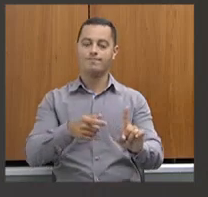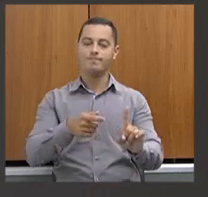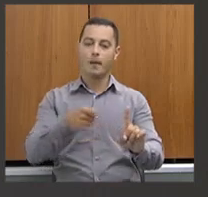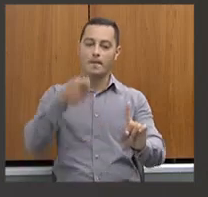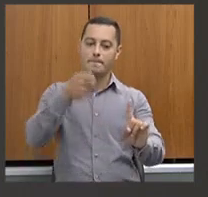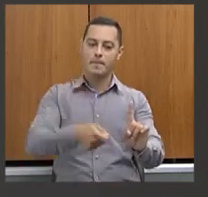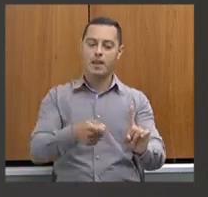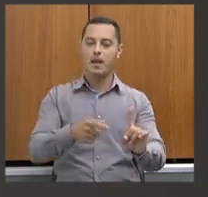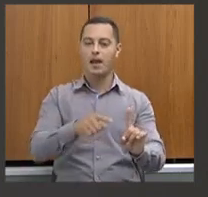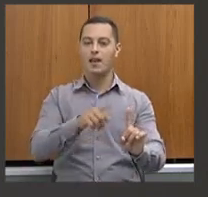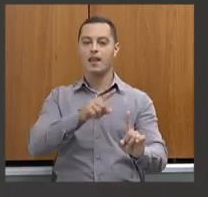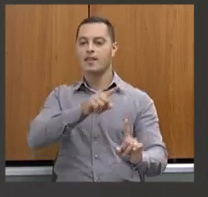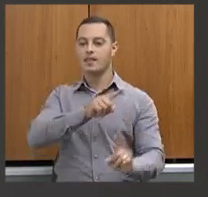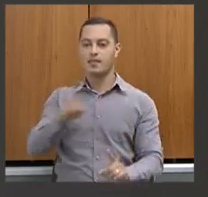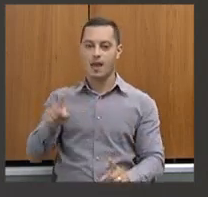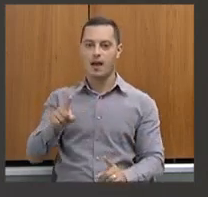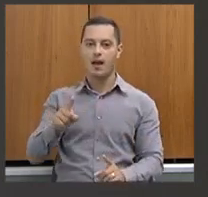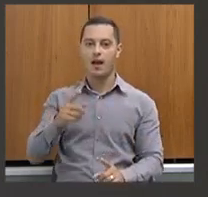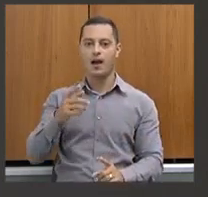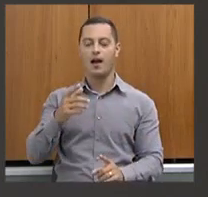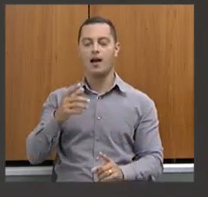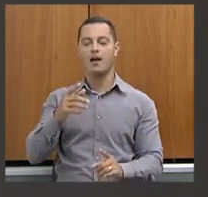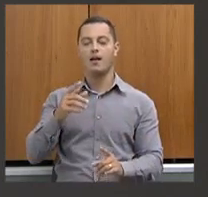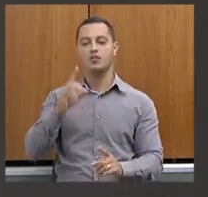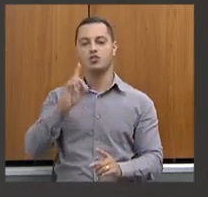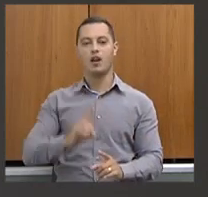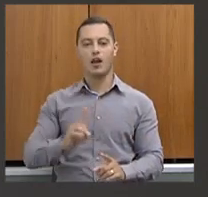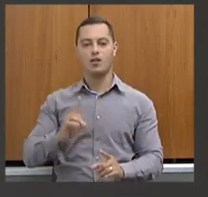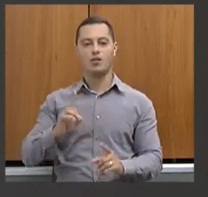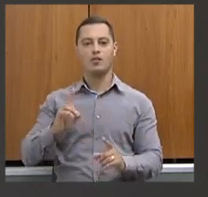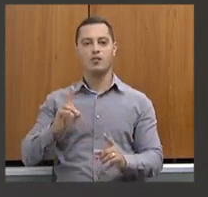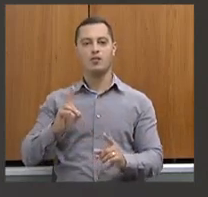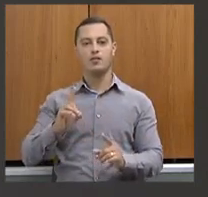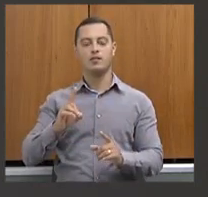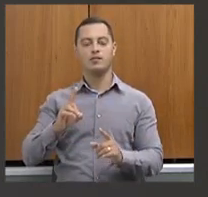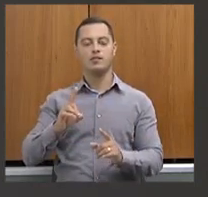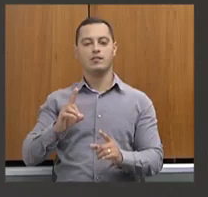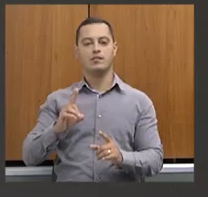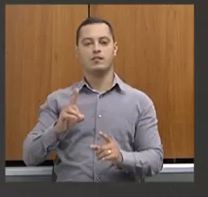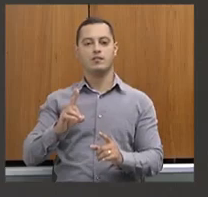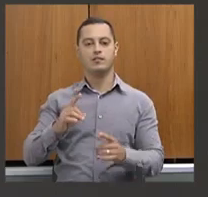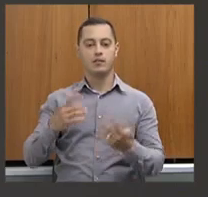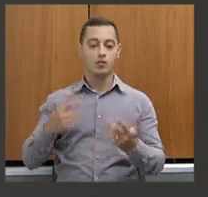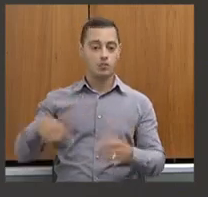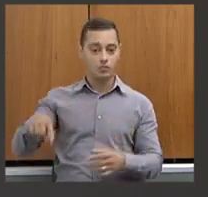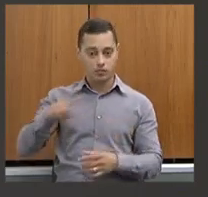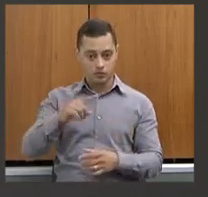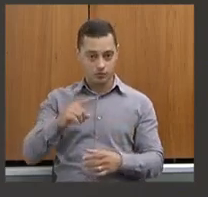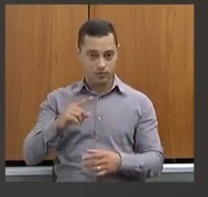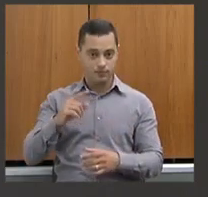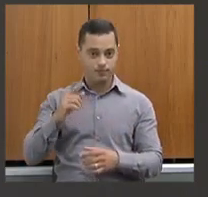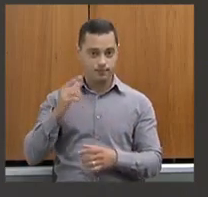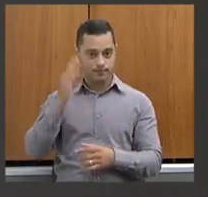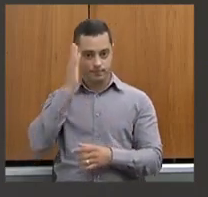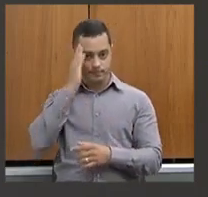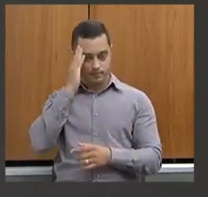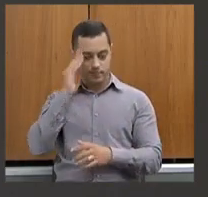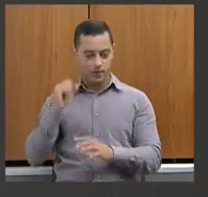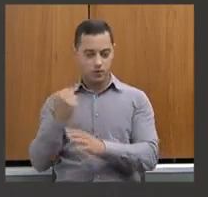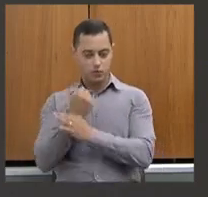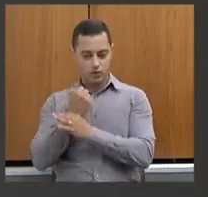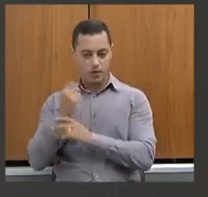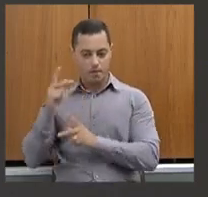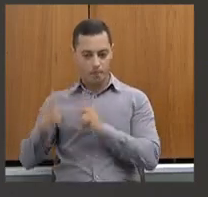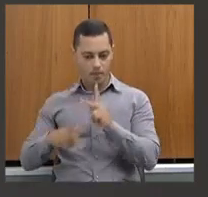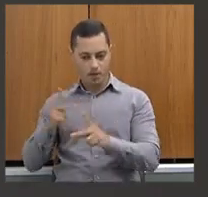negar efetividade a direitos fundamentais assim tendo em vista que a imparcialidade do Judiciário e a segurança do Povo contra arbíte